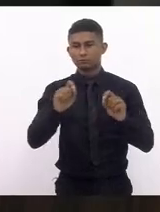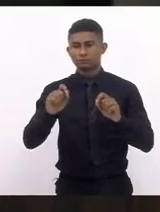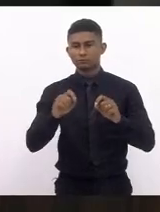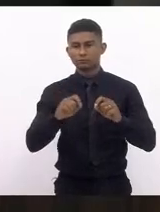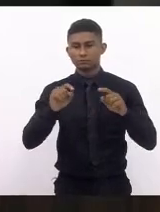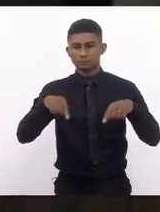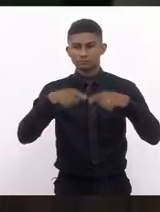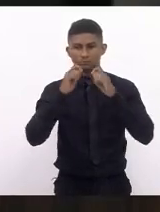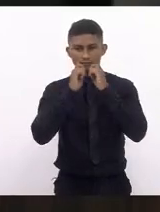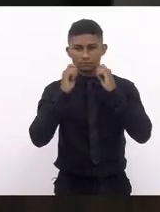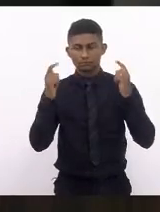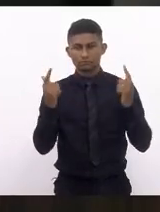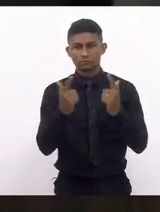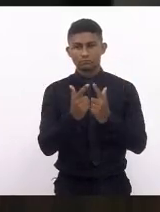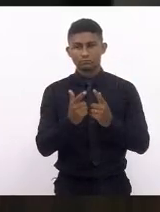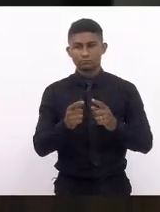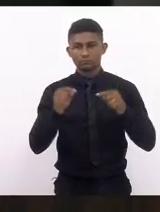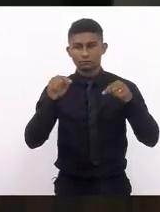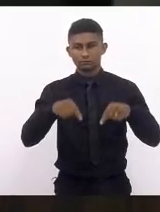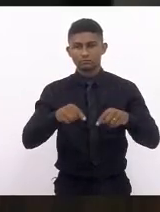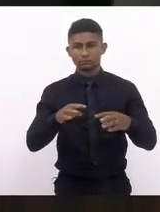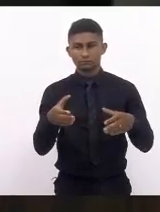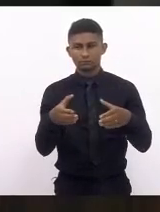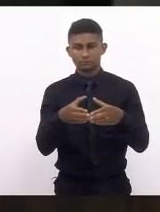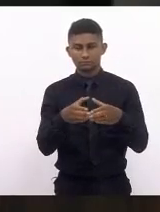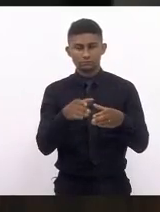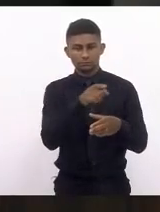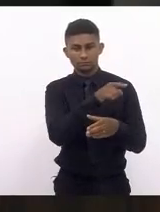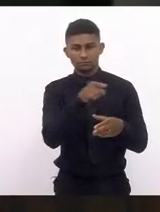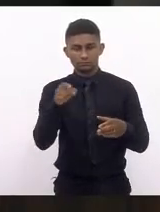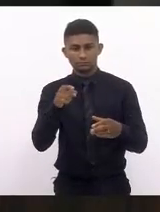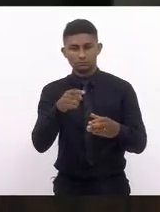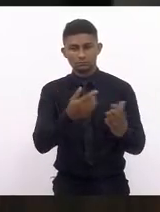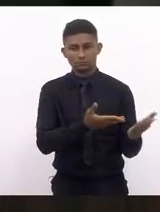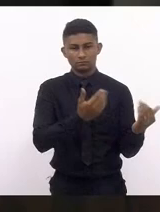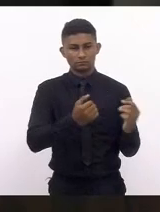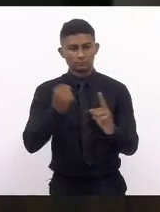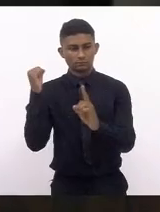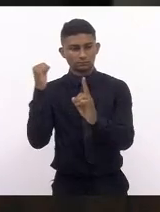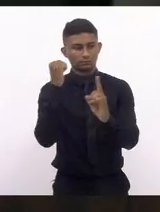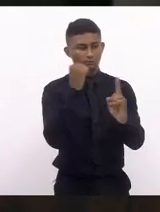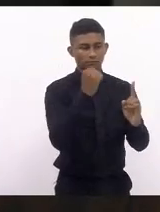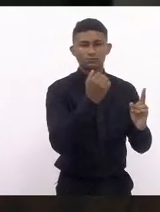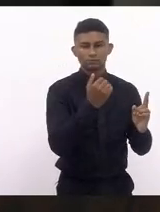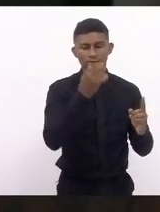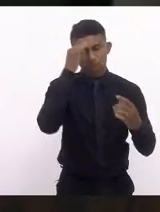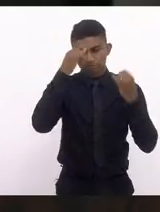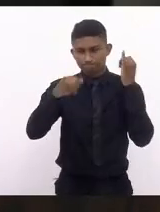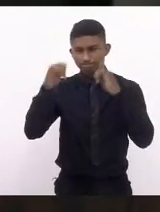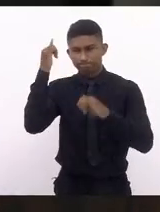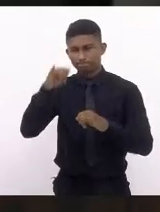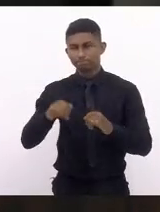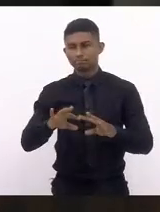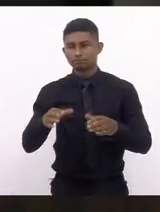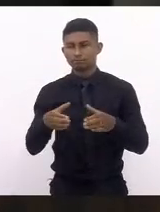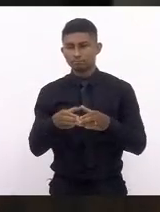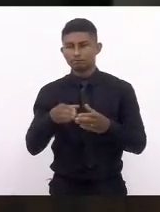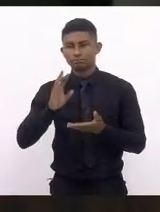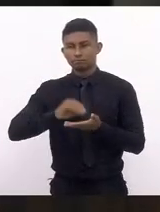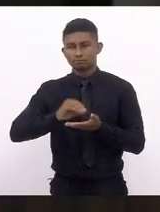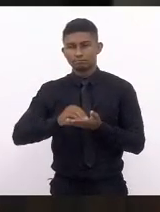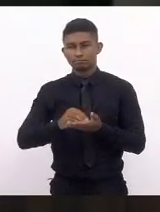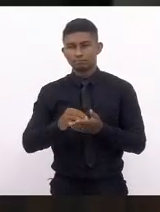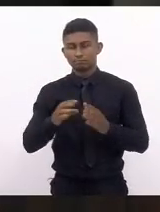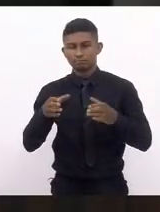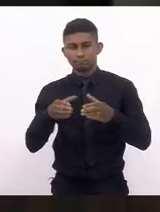ano da Assembleia do Estado do Rio de Janeiro comitê de prevenção de homicídios na adolescência pareceres da comissão de condição física condicionalidades a